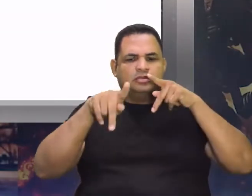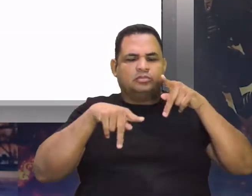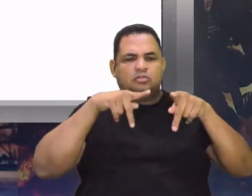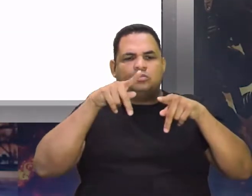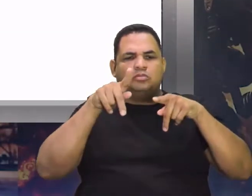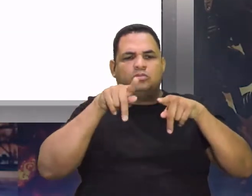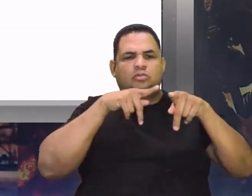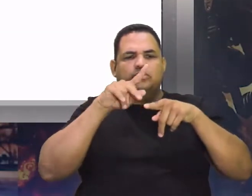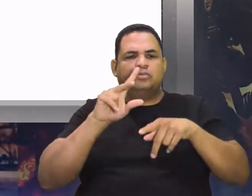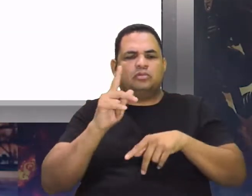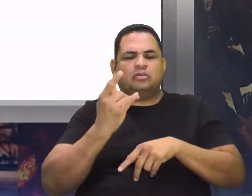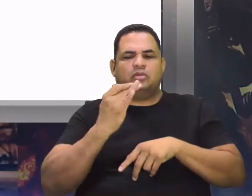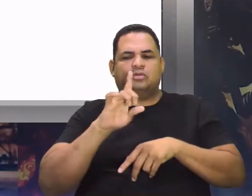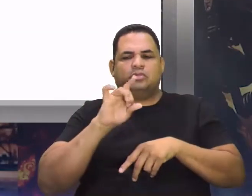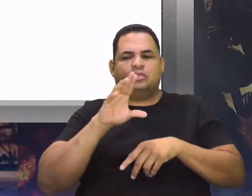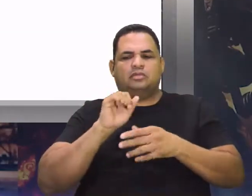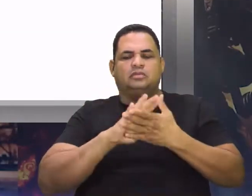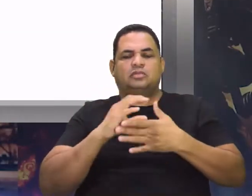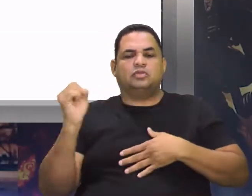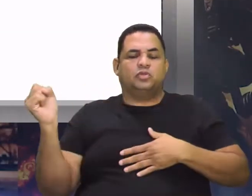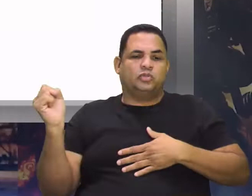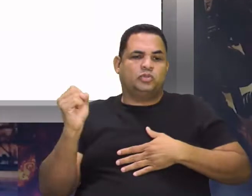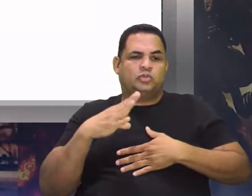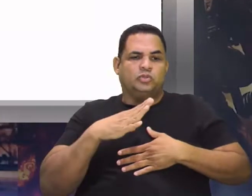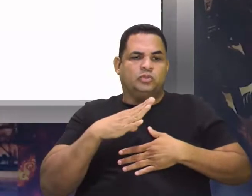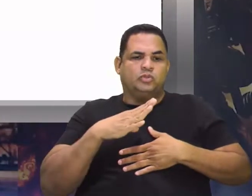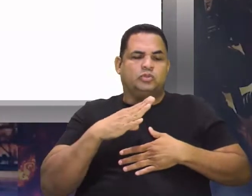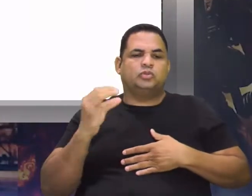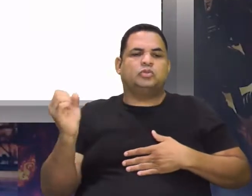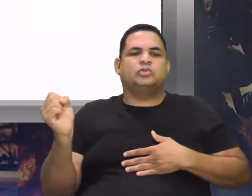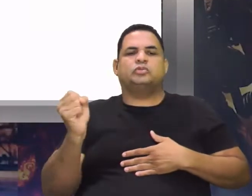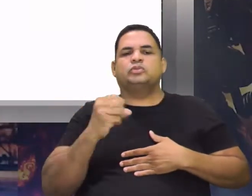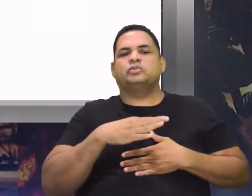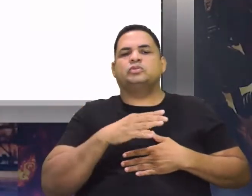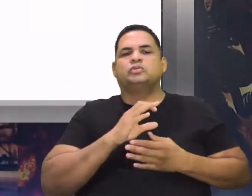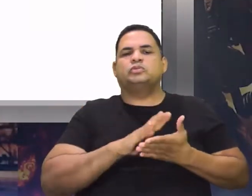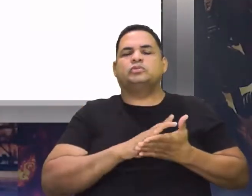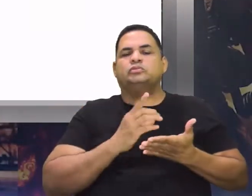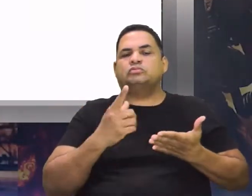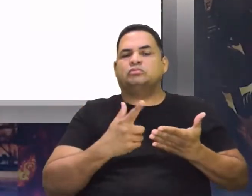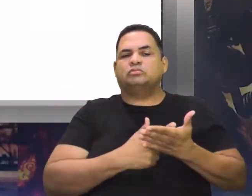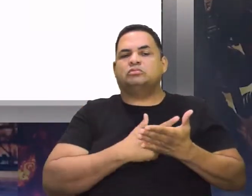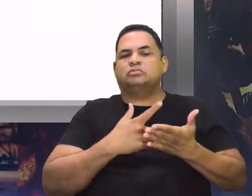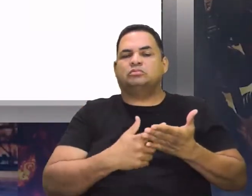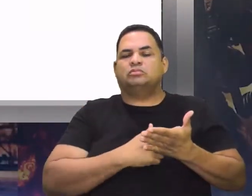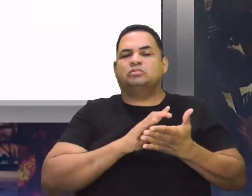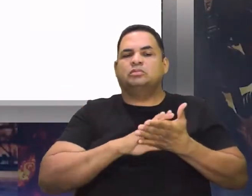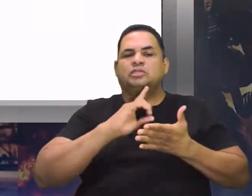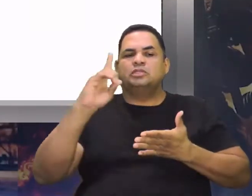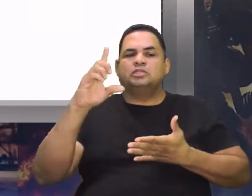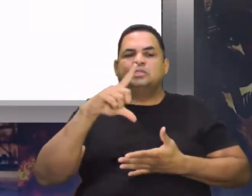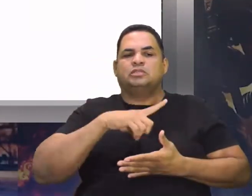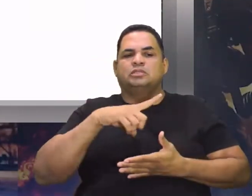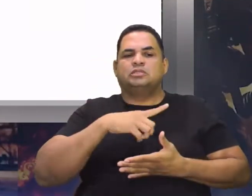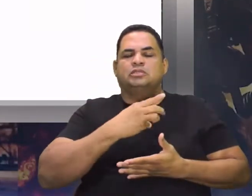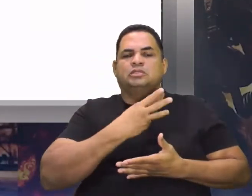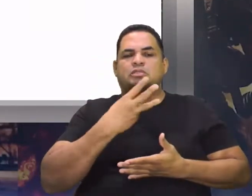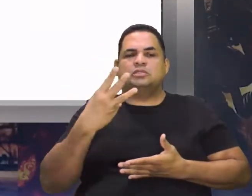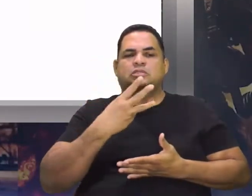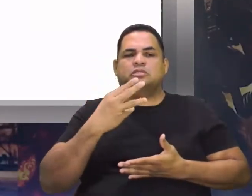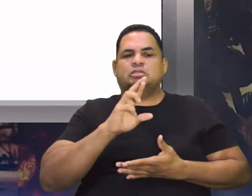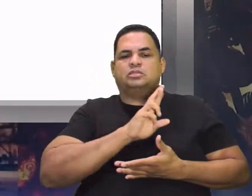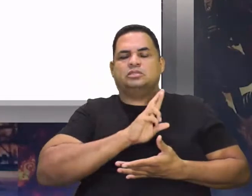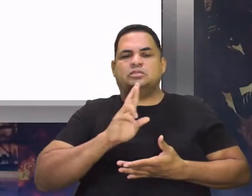hebreu, e o Novo Testamento. E desse Antigo Testamento vão surgir 3